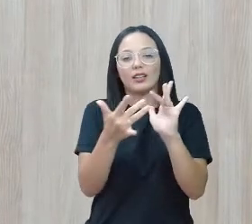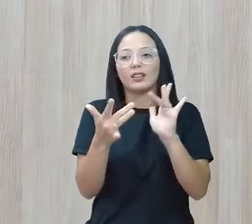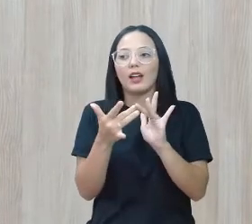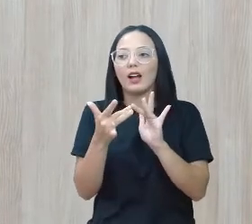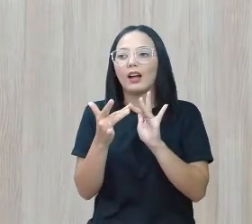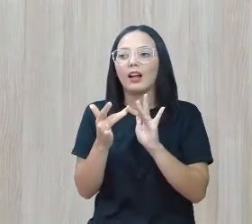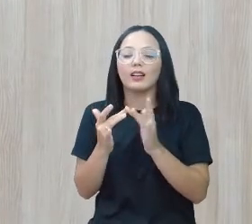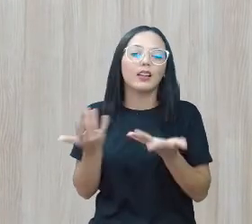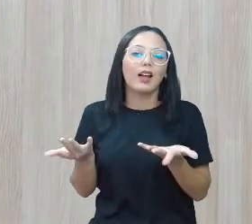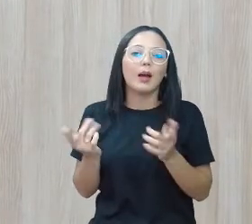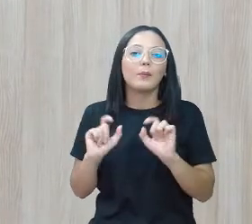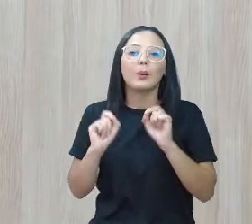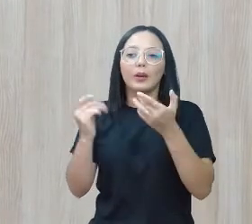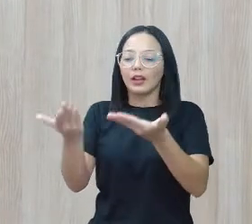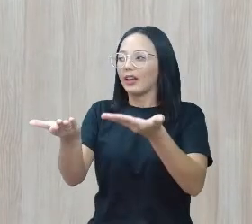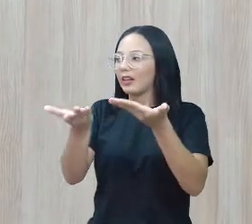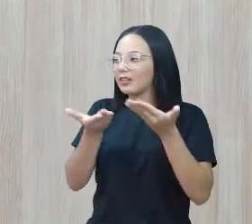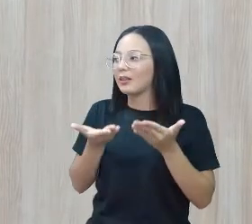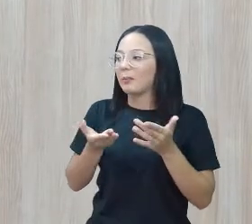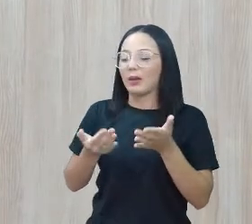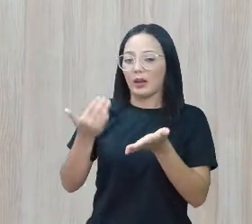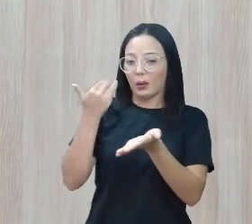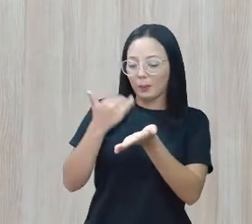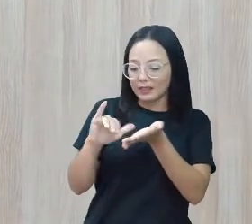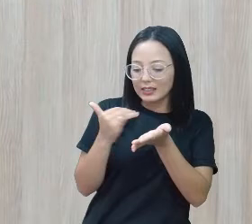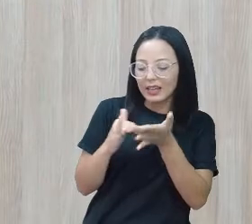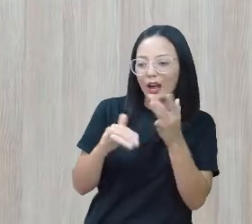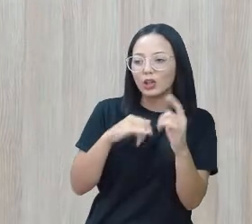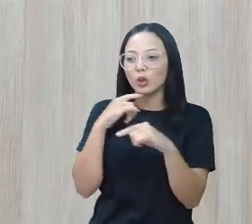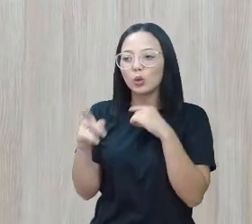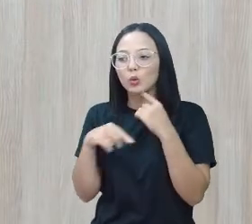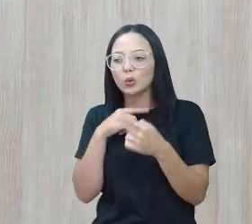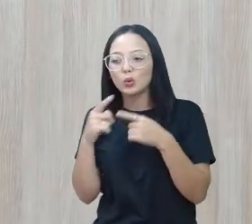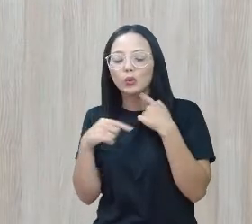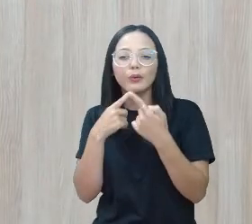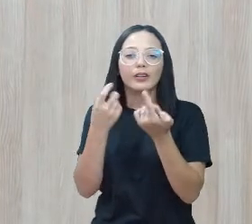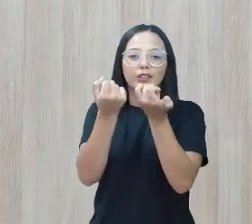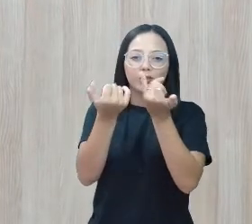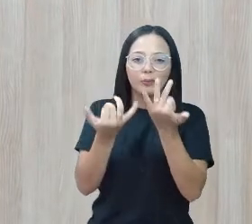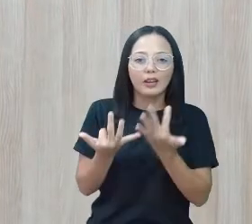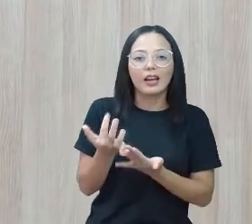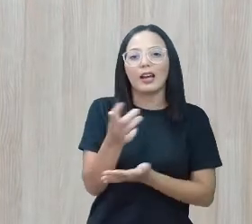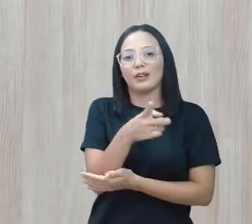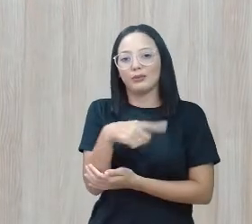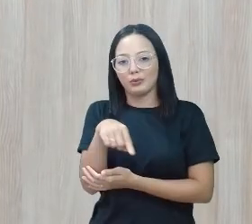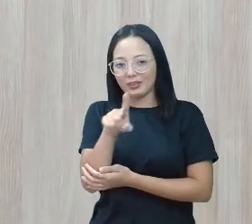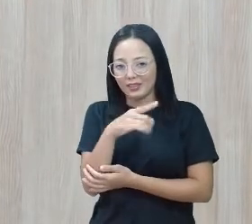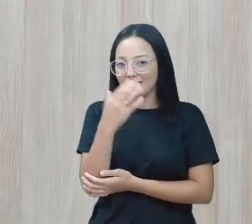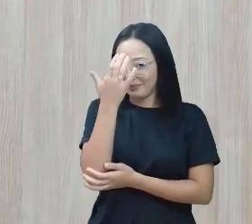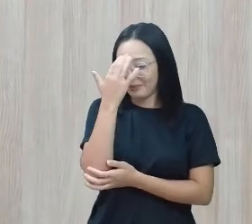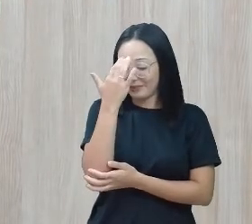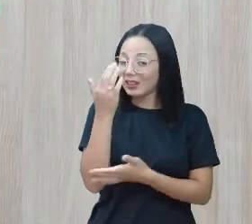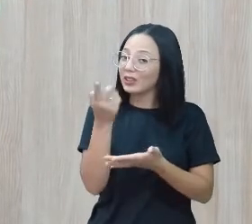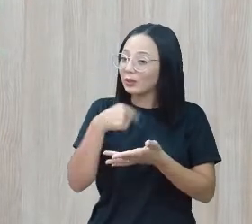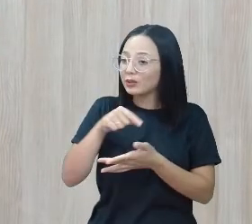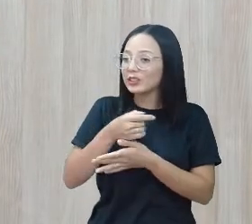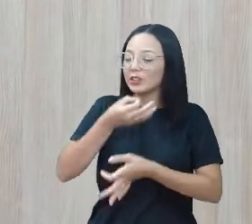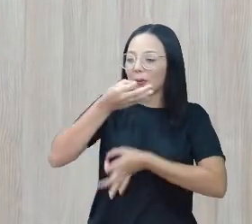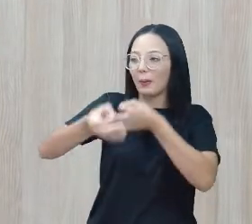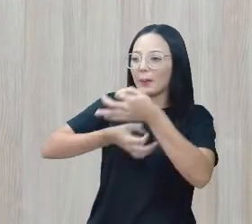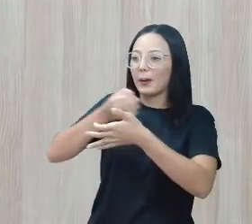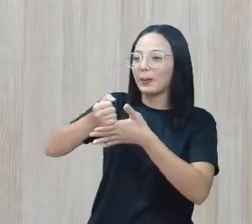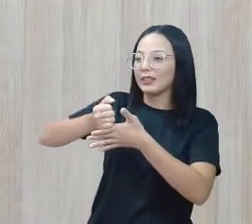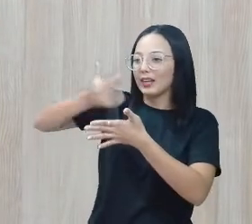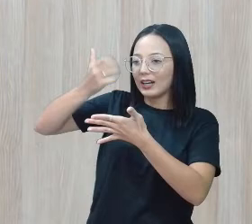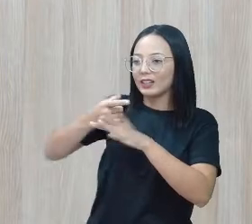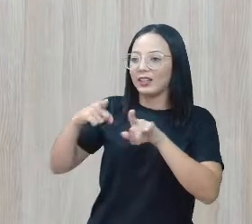para receber as mensagens, tirar as dúvidas de vocês, tá? Então interajam com a professora